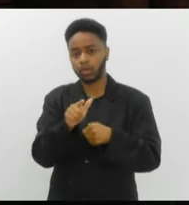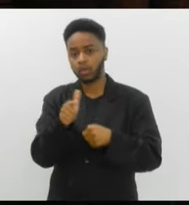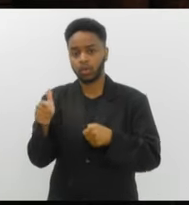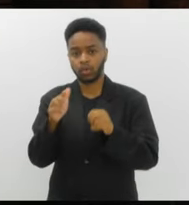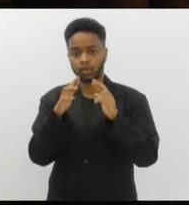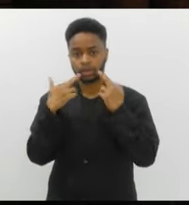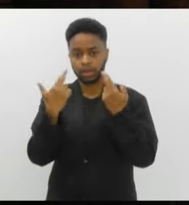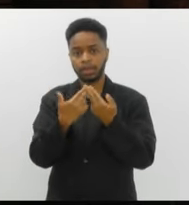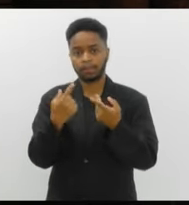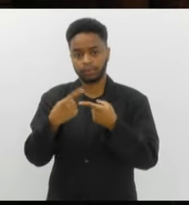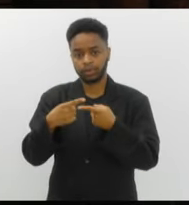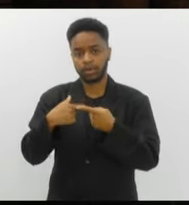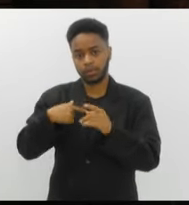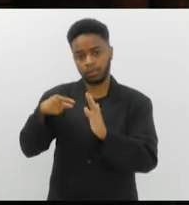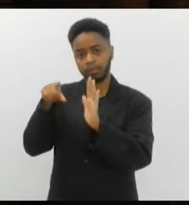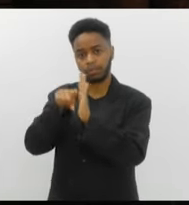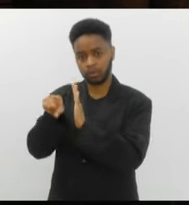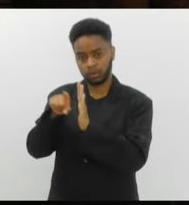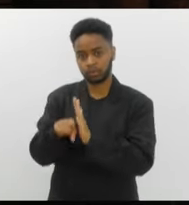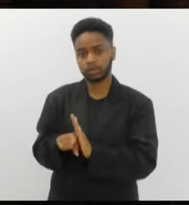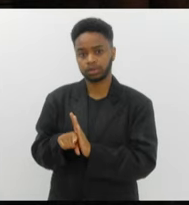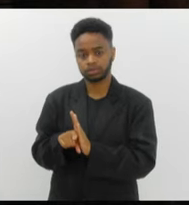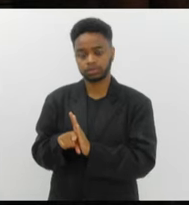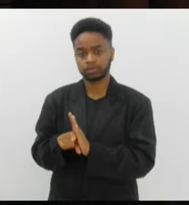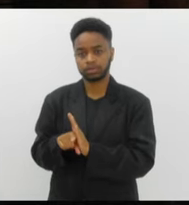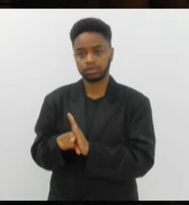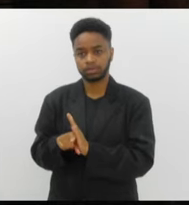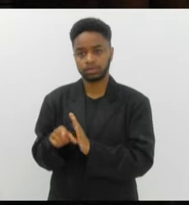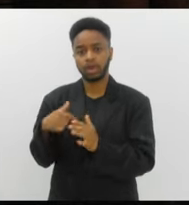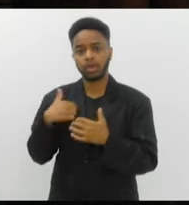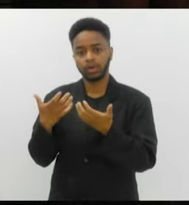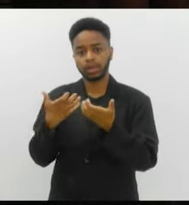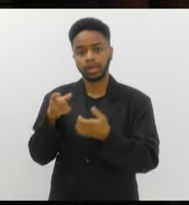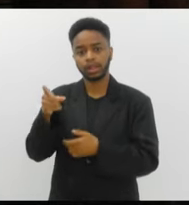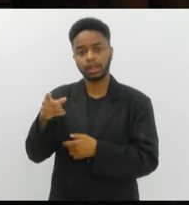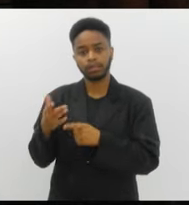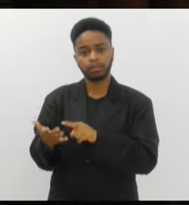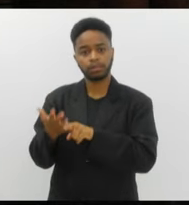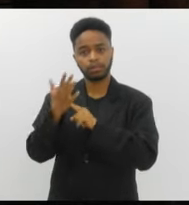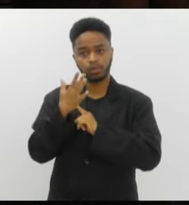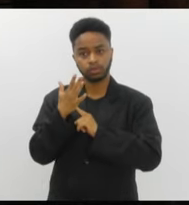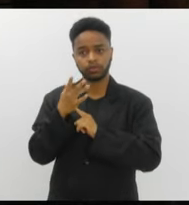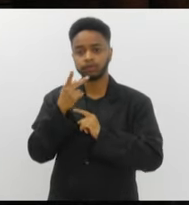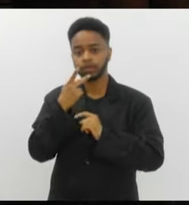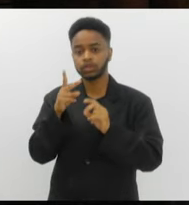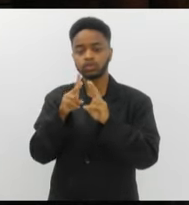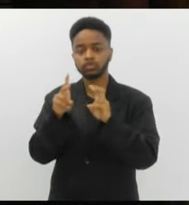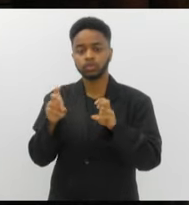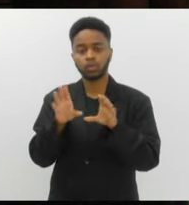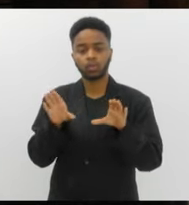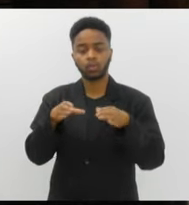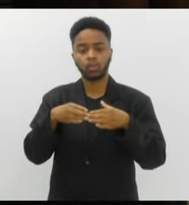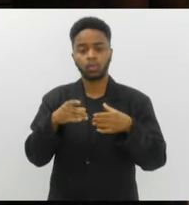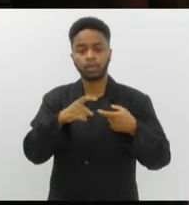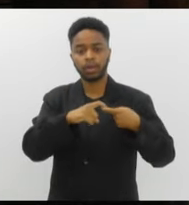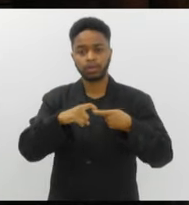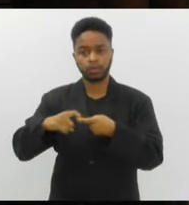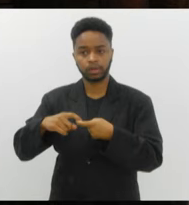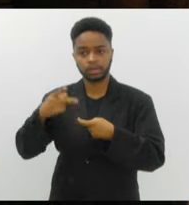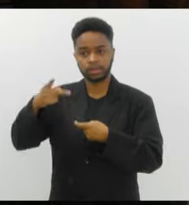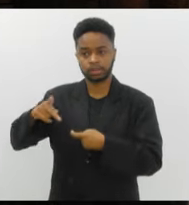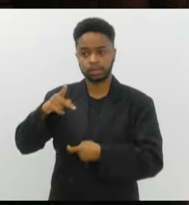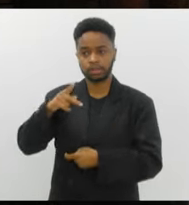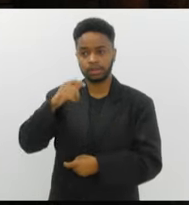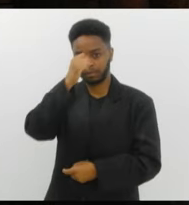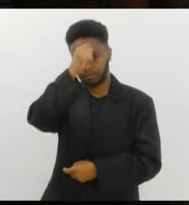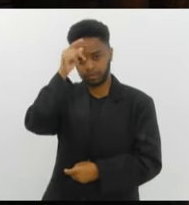vou interpelá-lo aqui, eu quero que ele traga e fale sobre a máfia do reboque do senhor Eduardo